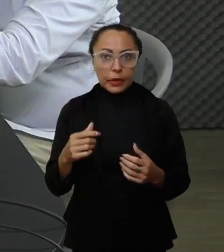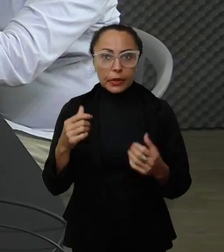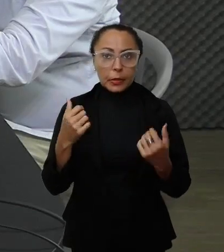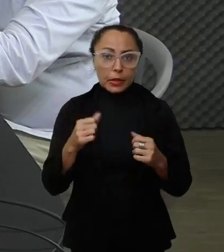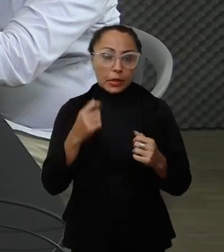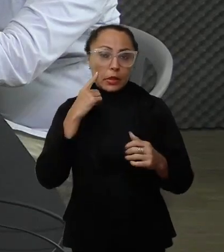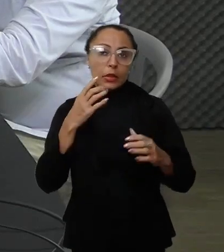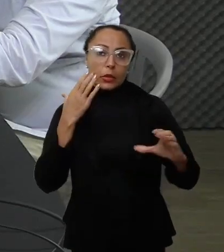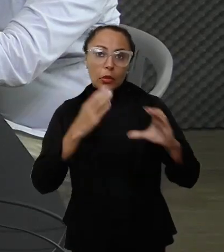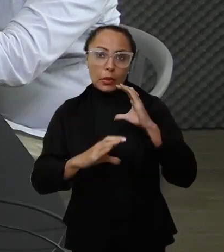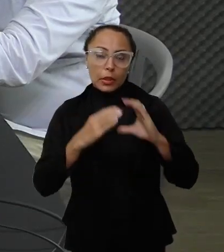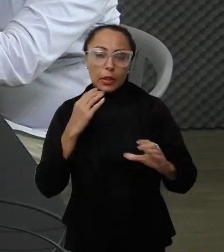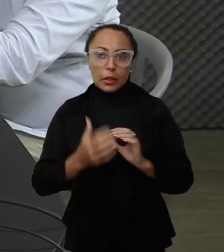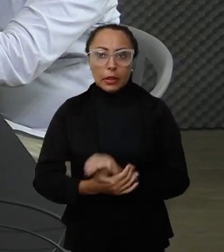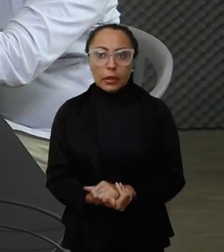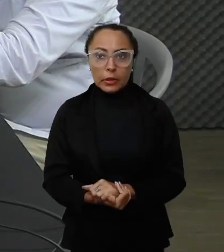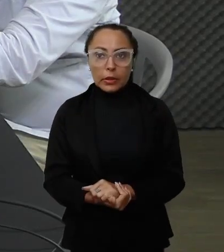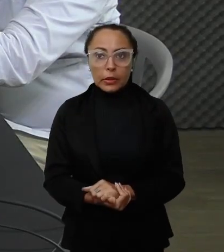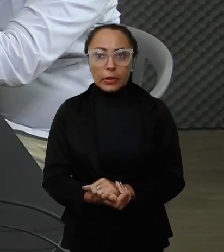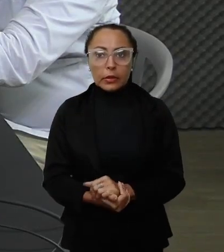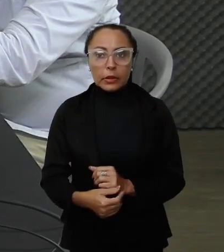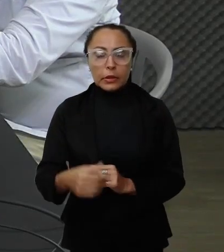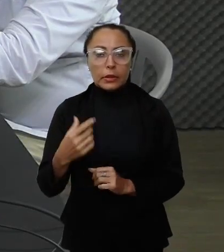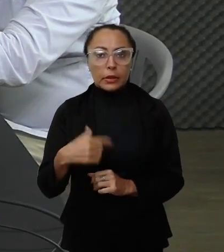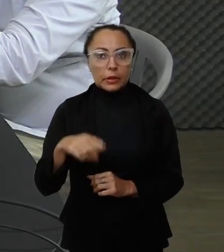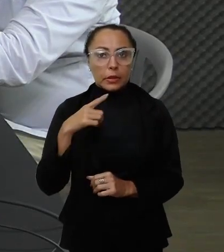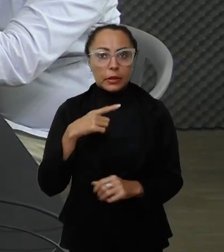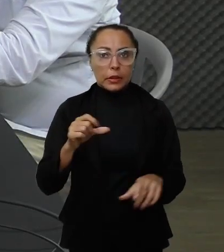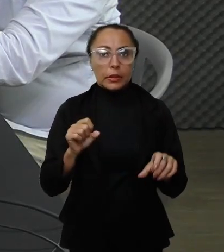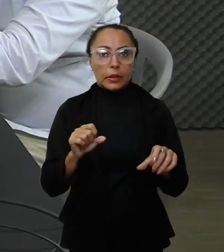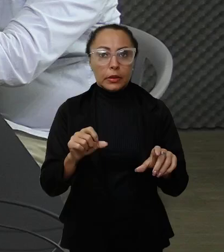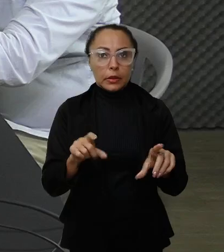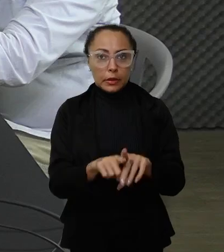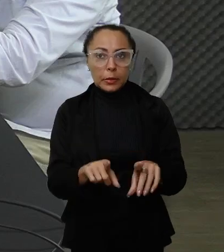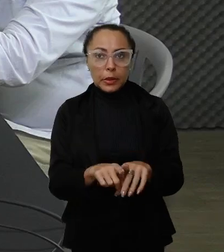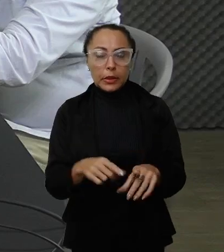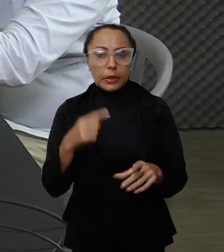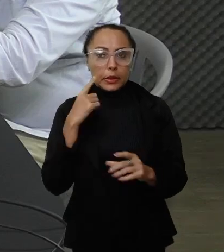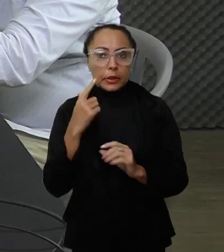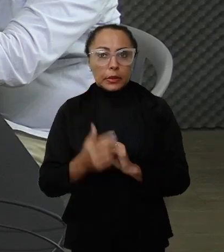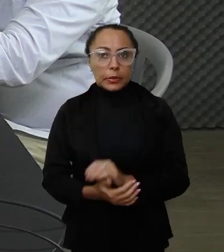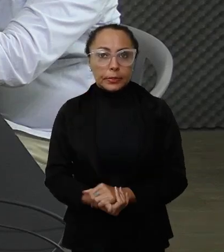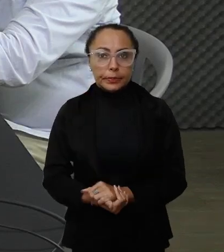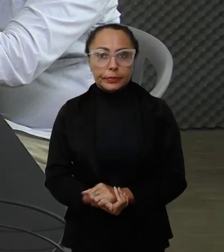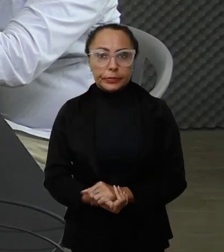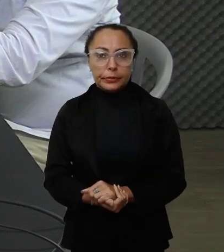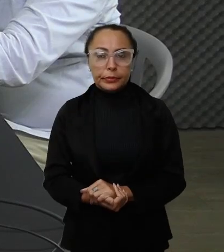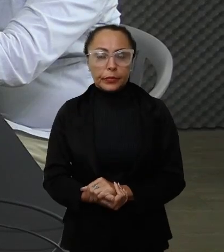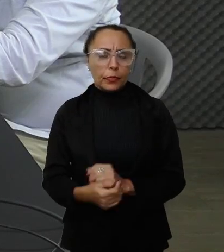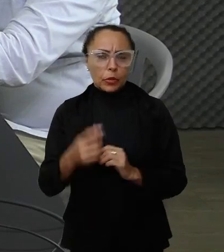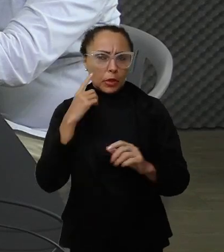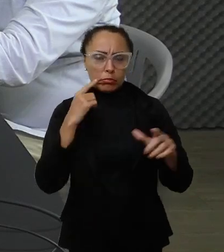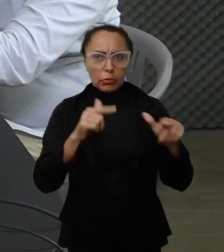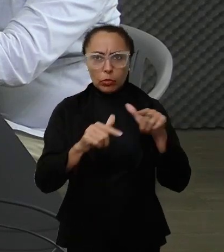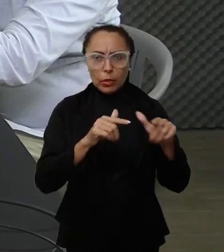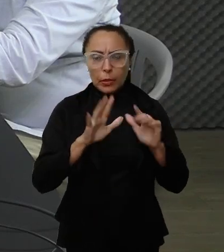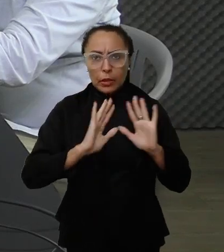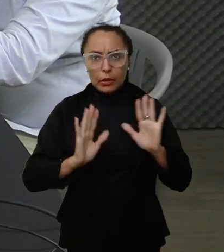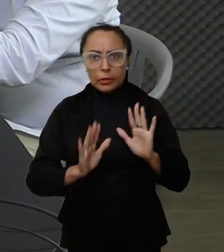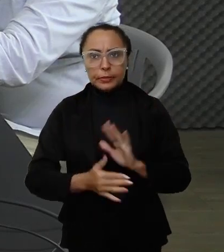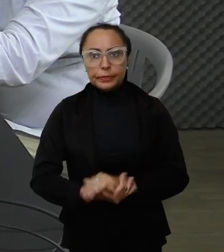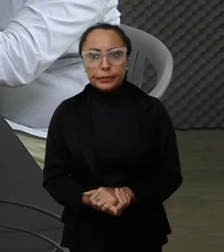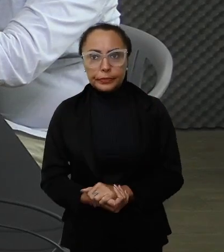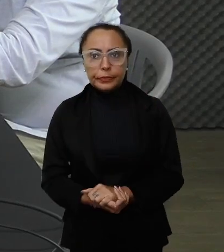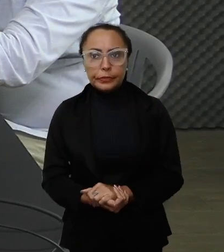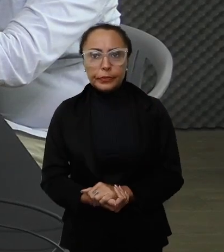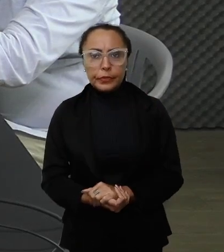comunicar. Aí você tem uma plataforma ativa, mas você não trabalha aquela plataforma. Para que